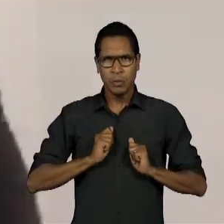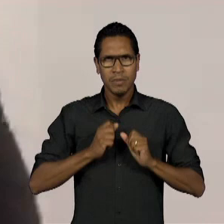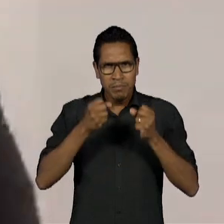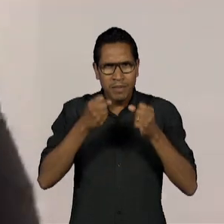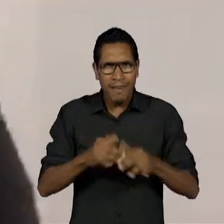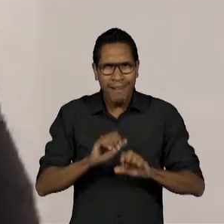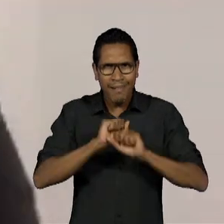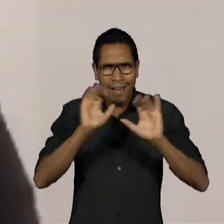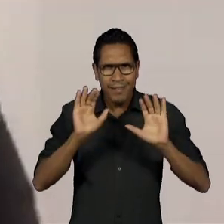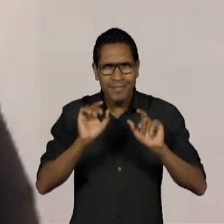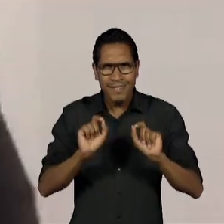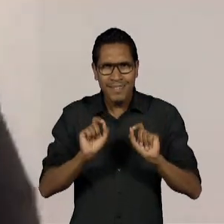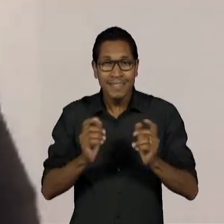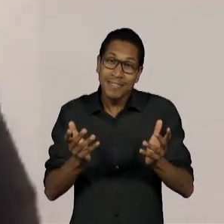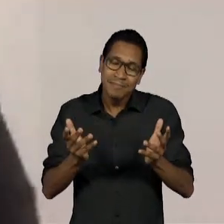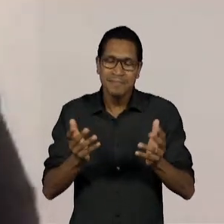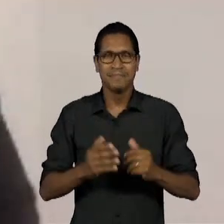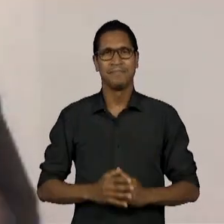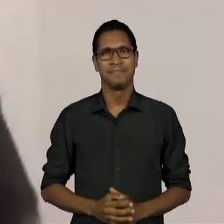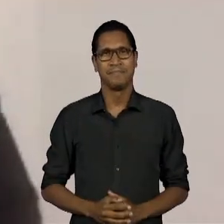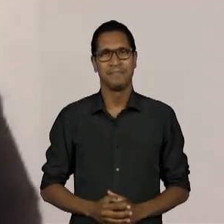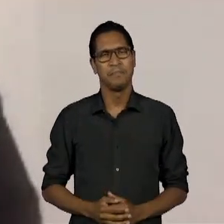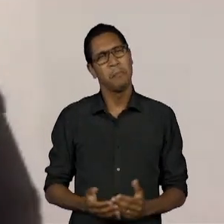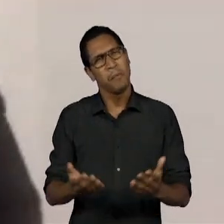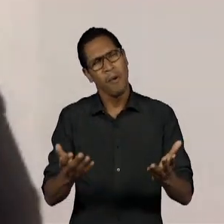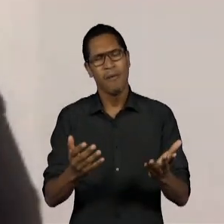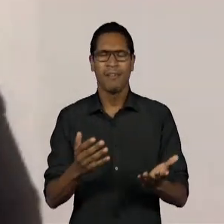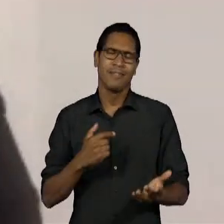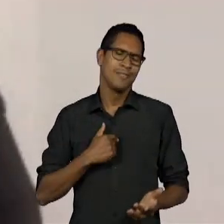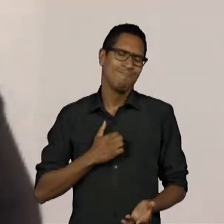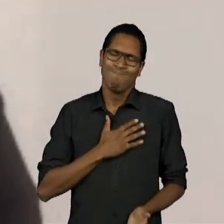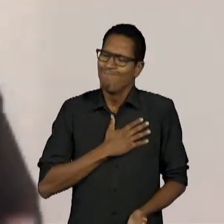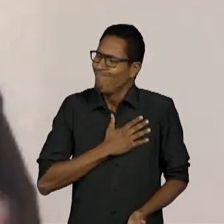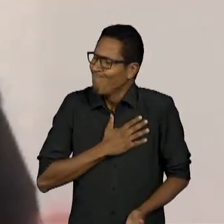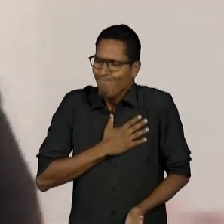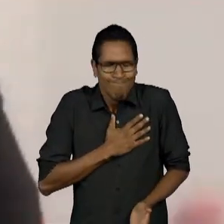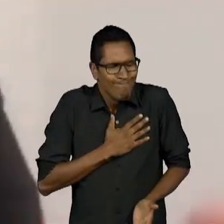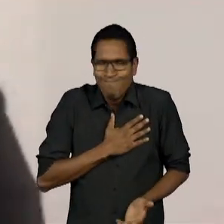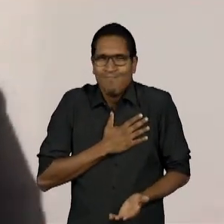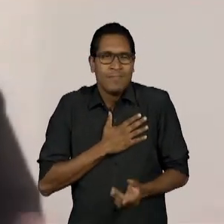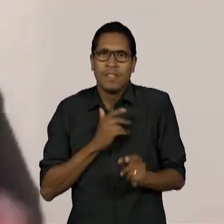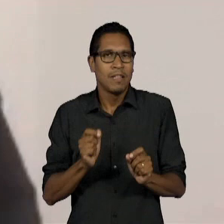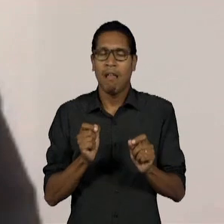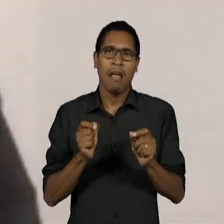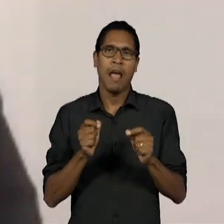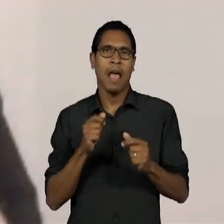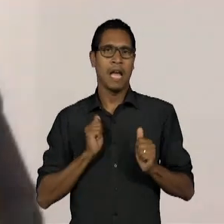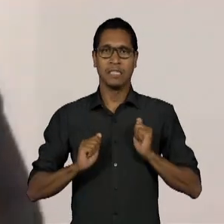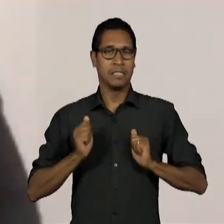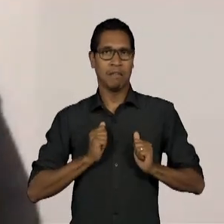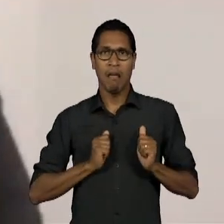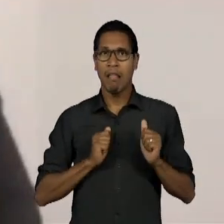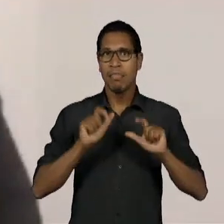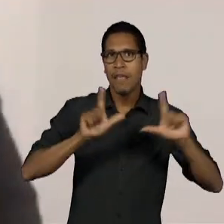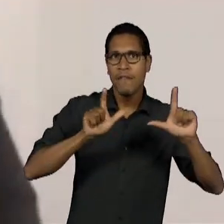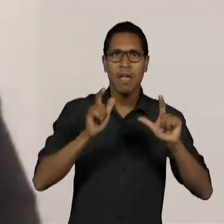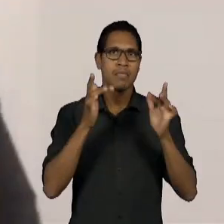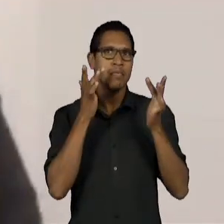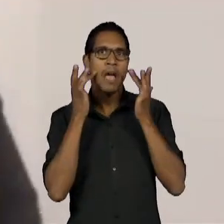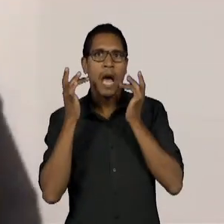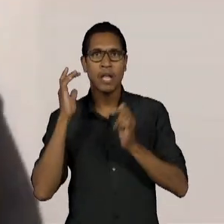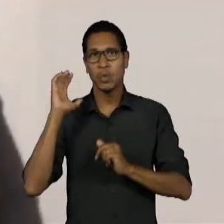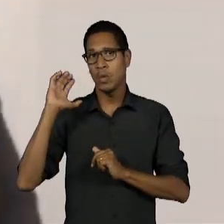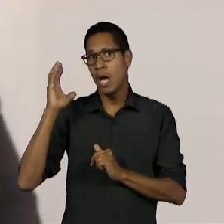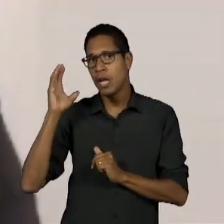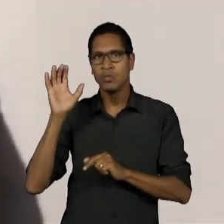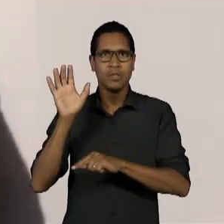eu sempre fui apaixonada por qualquer demonstração artística. Era na televisão, era no teatro, era no rádio,